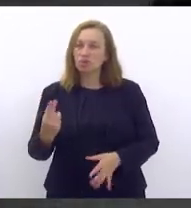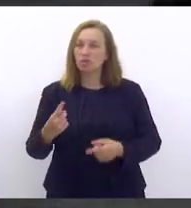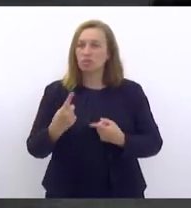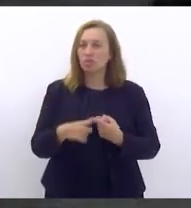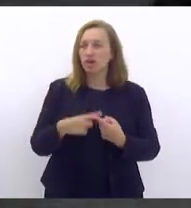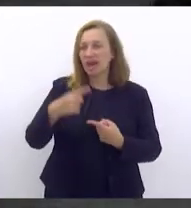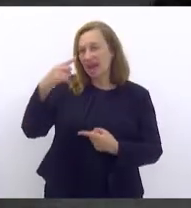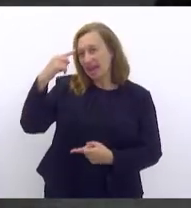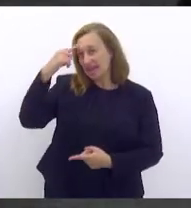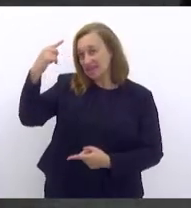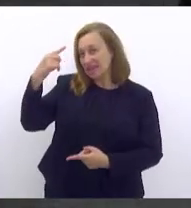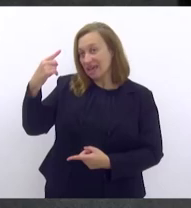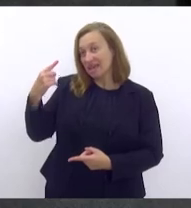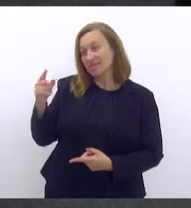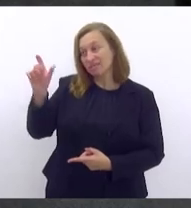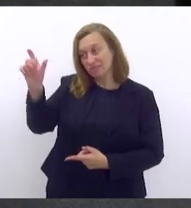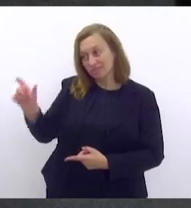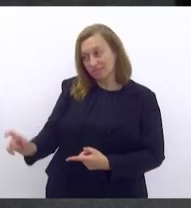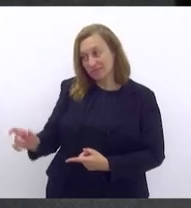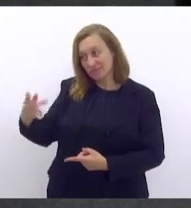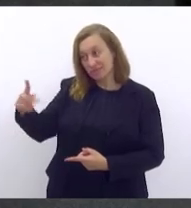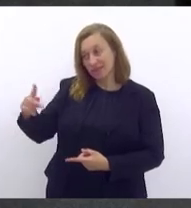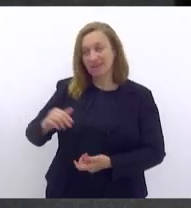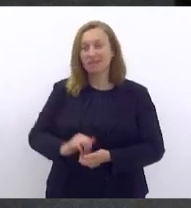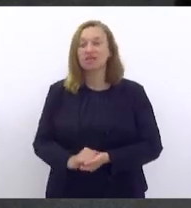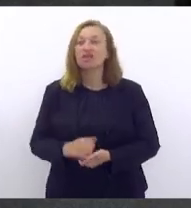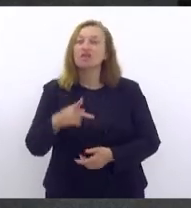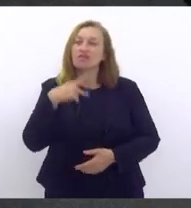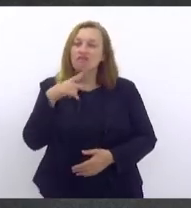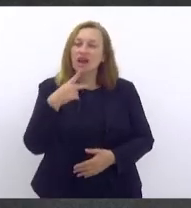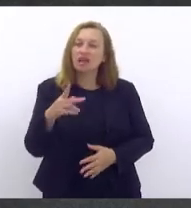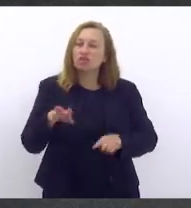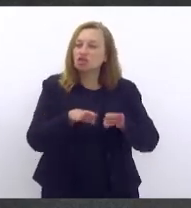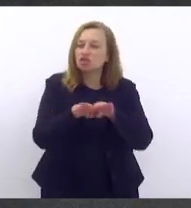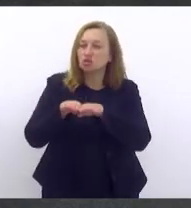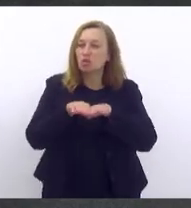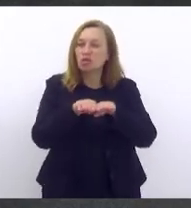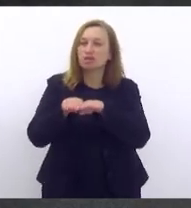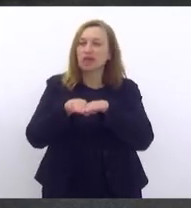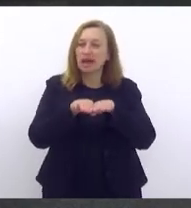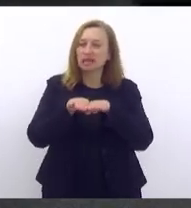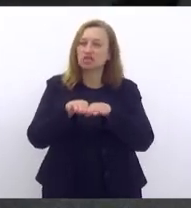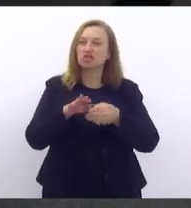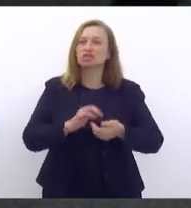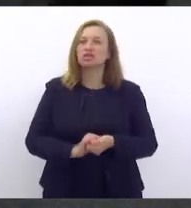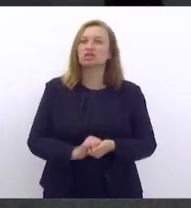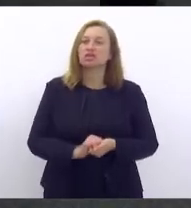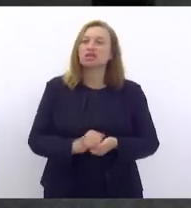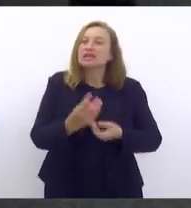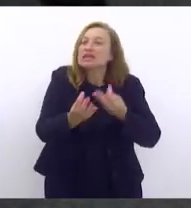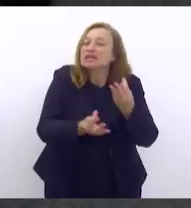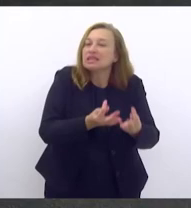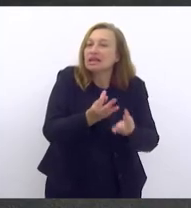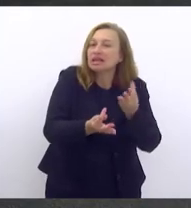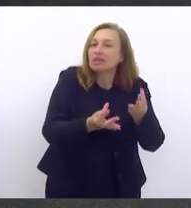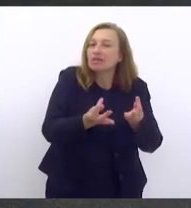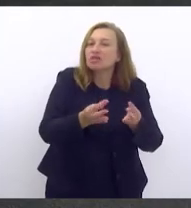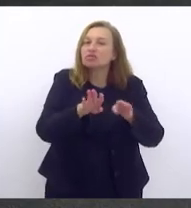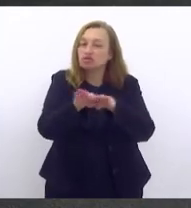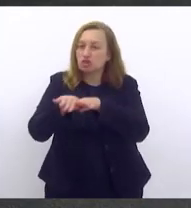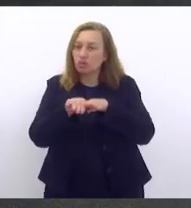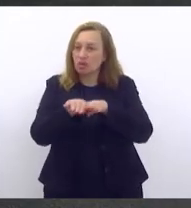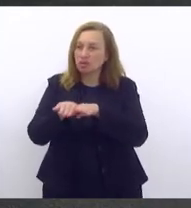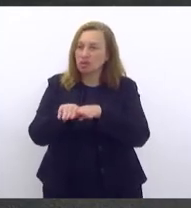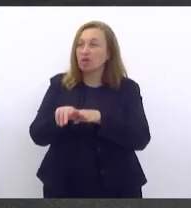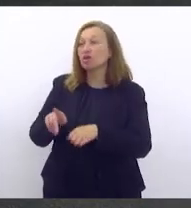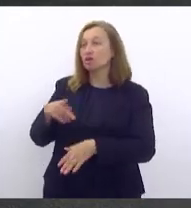ideia veio desse nobre deputado aqui. E quando falamos em igualdade, quando falamos em tratamento de igualdade, é disso